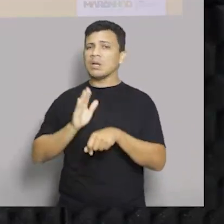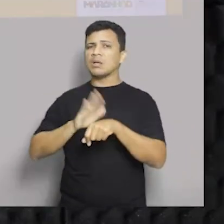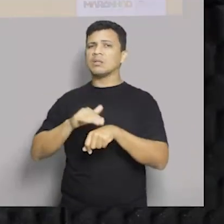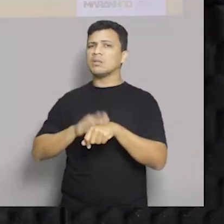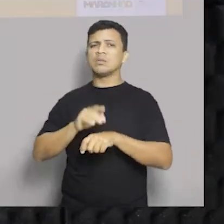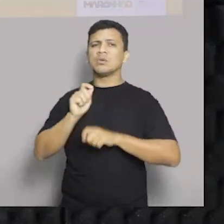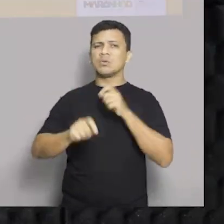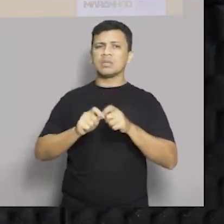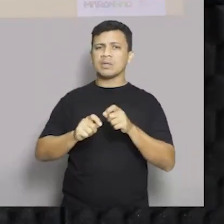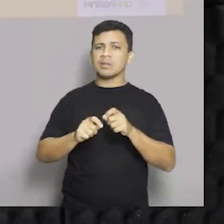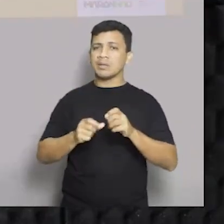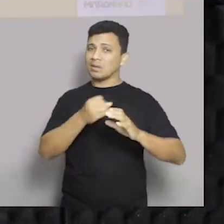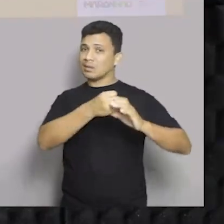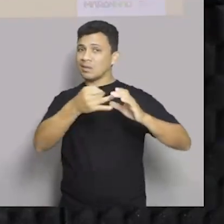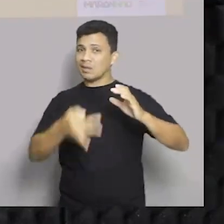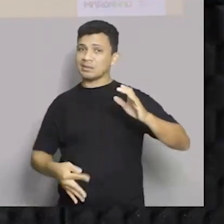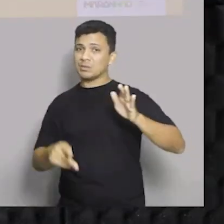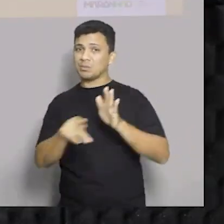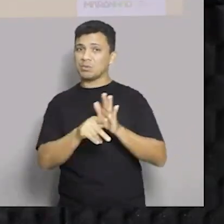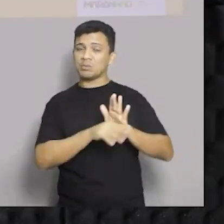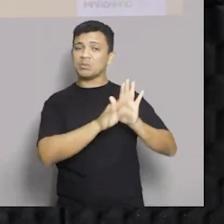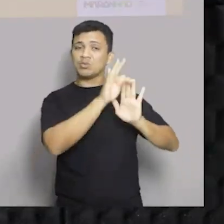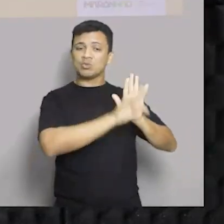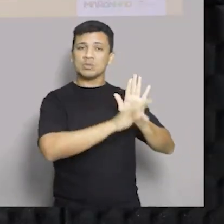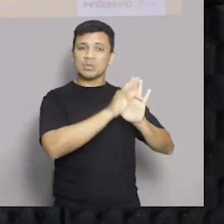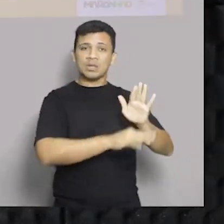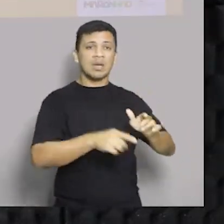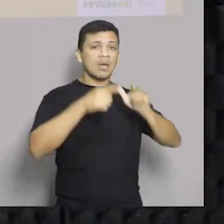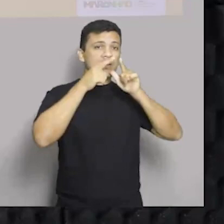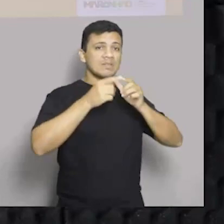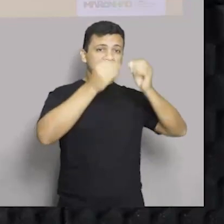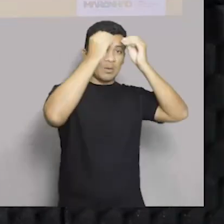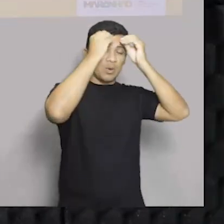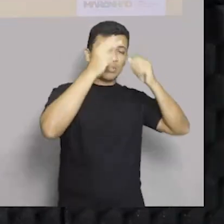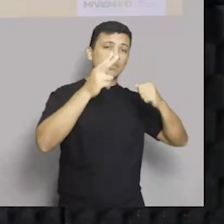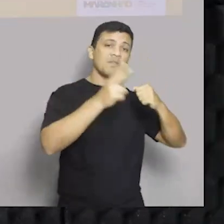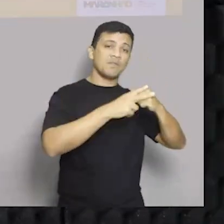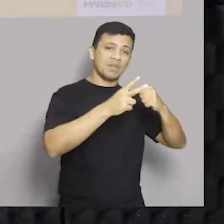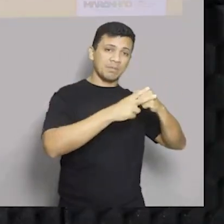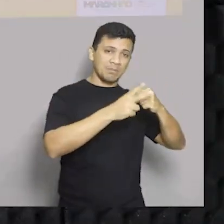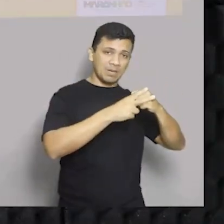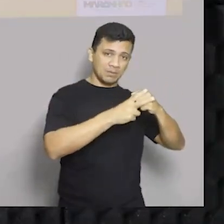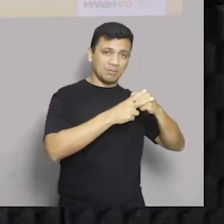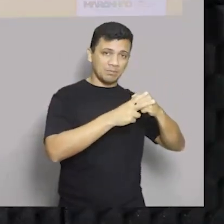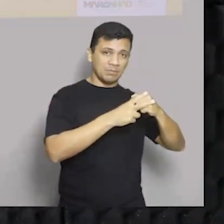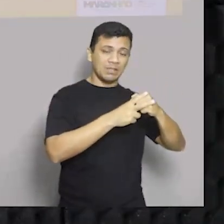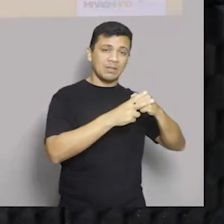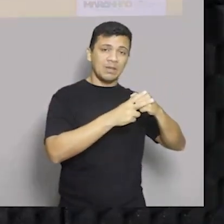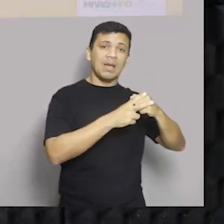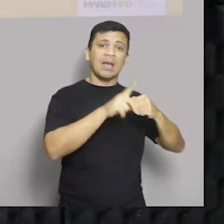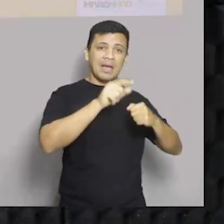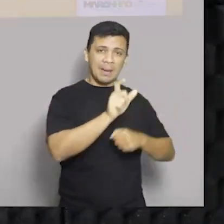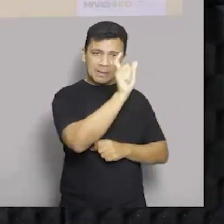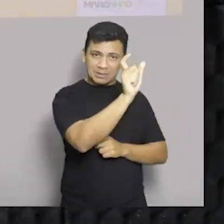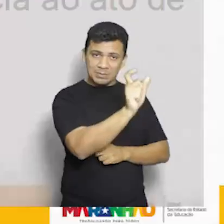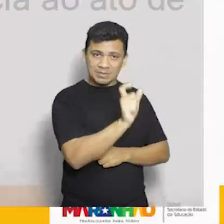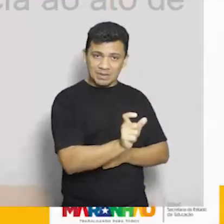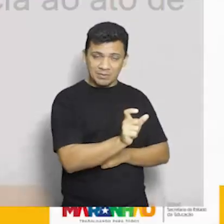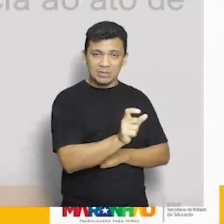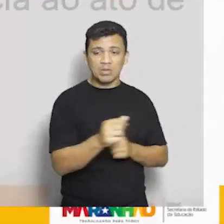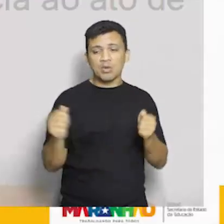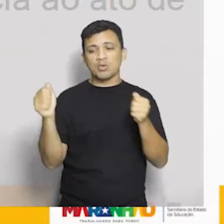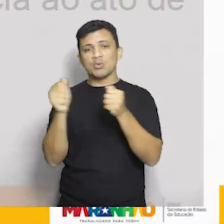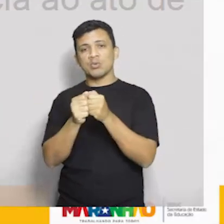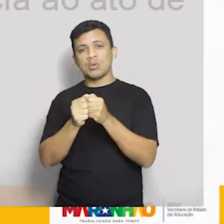para a característica do texto. É um texto que mistura linguagem verbal, que são as imagens, que são as palavras, com